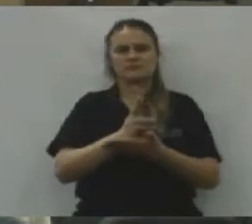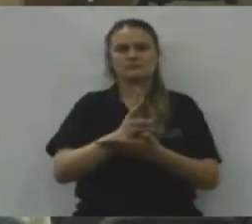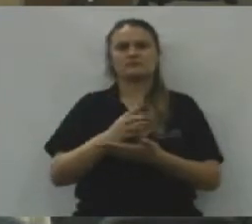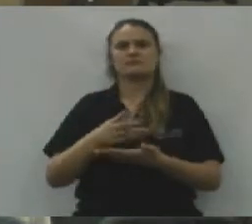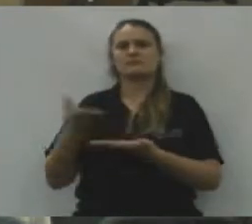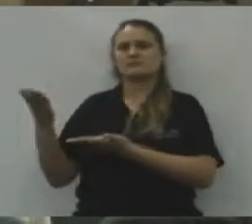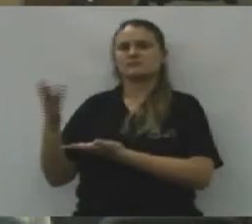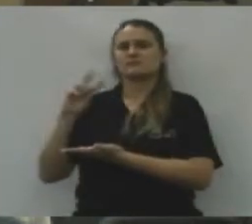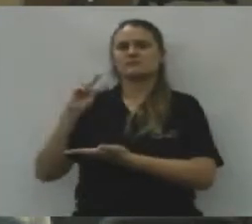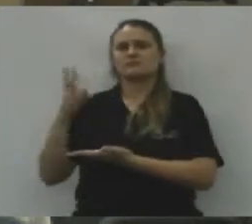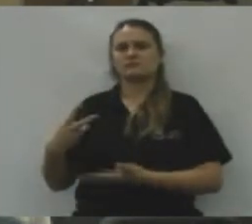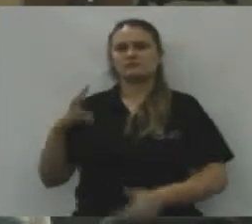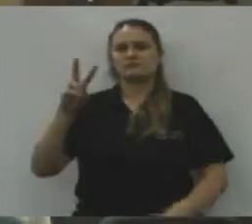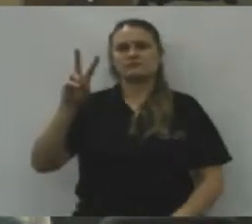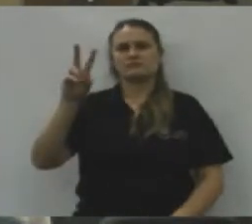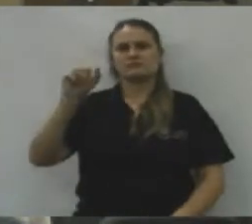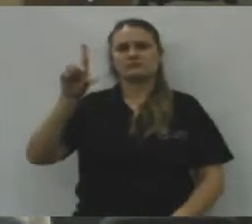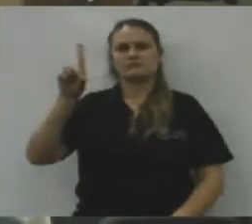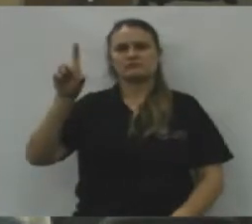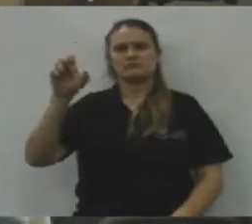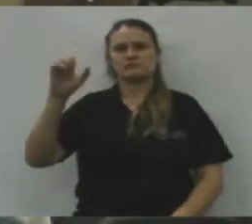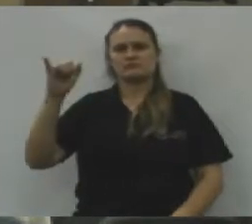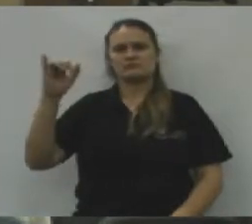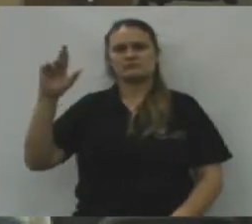palavra o vereador Valdecir Rático. Boa noite a todos.